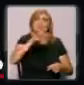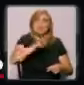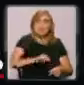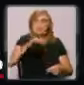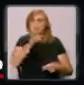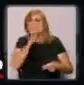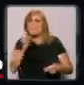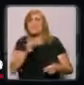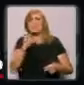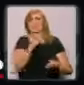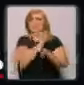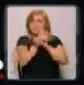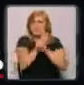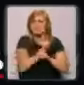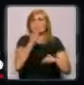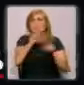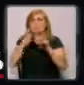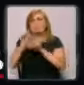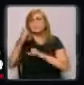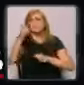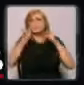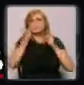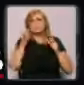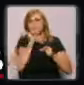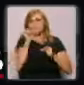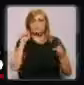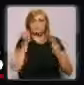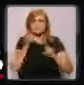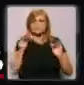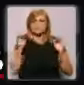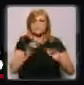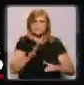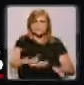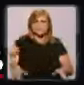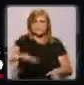são alguns dos nomes que vão passar pelos palcos da feira mais antiga da Península Ibérica.